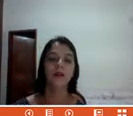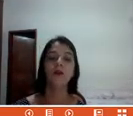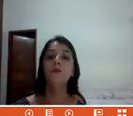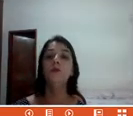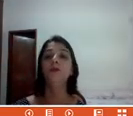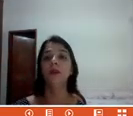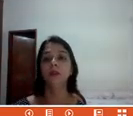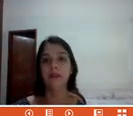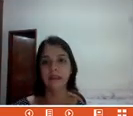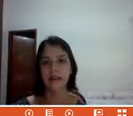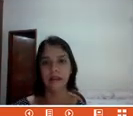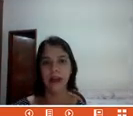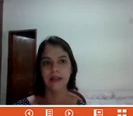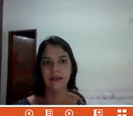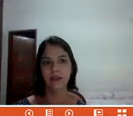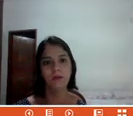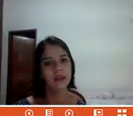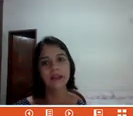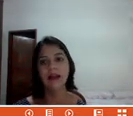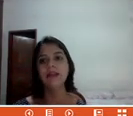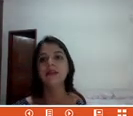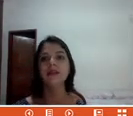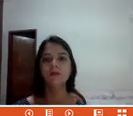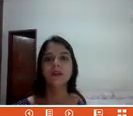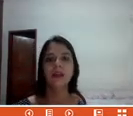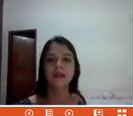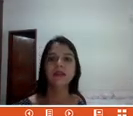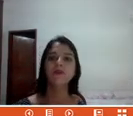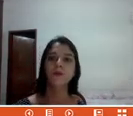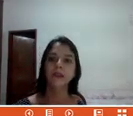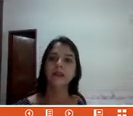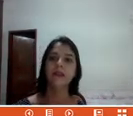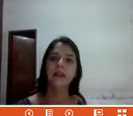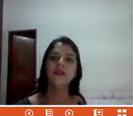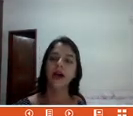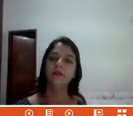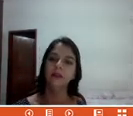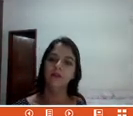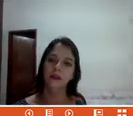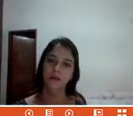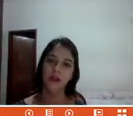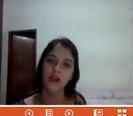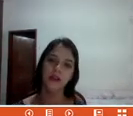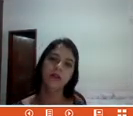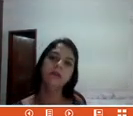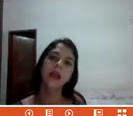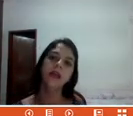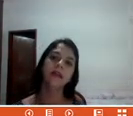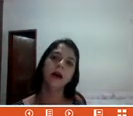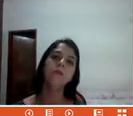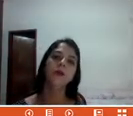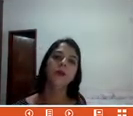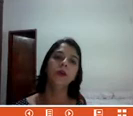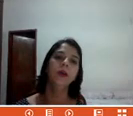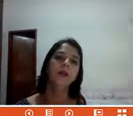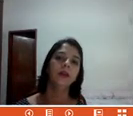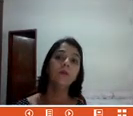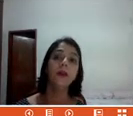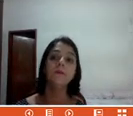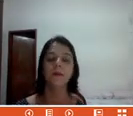não é comum em todas as cidades. Em muitas cidades nós temos crianças surdas em salas de aulas que infelizmente ela não tem esse apoio tão